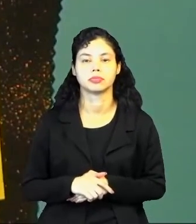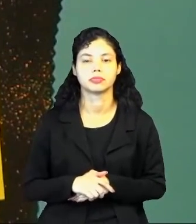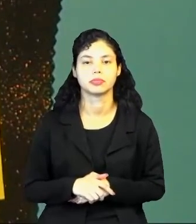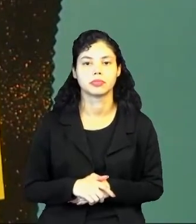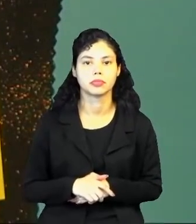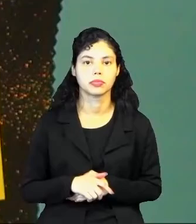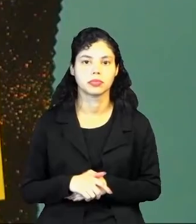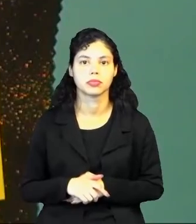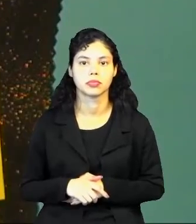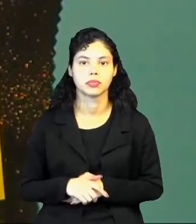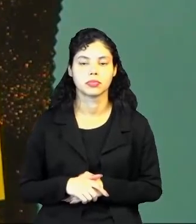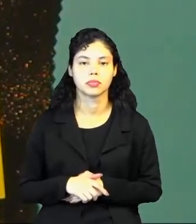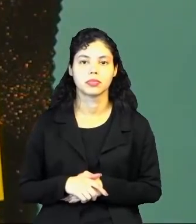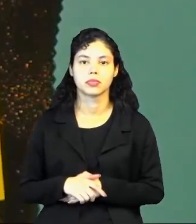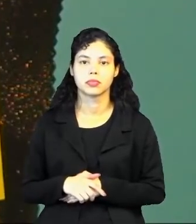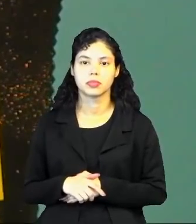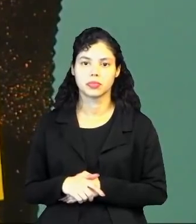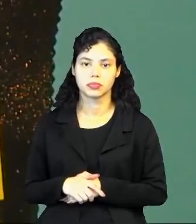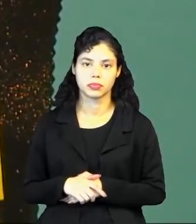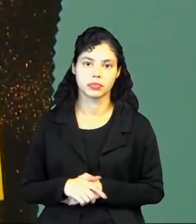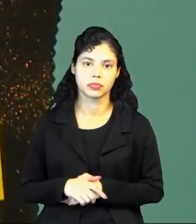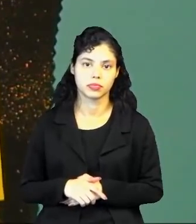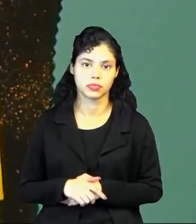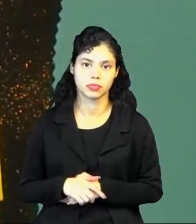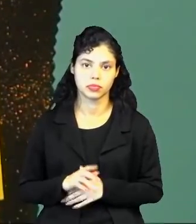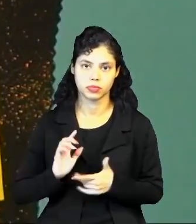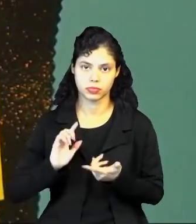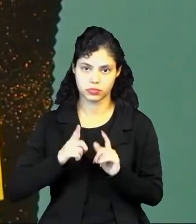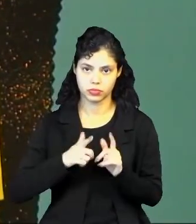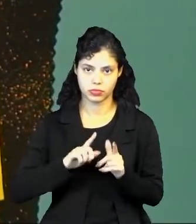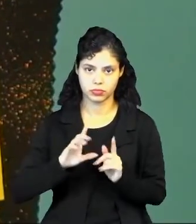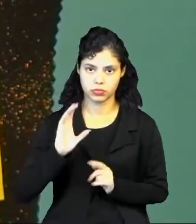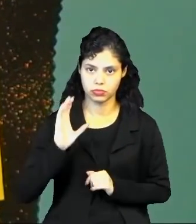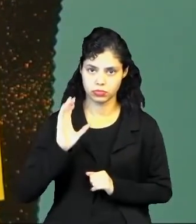que está falando, no caso, a primeira pessoa.